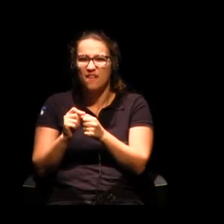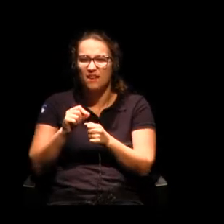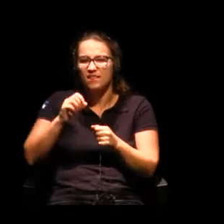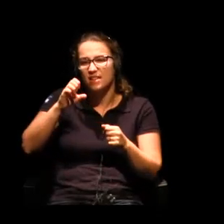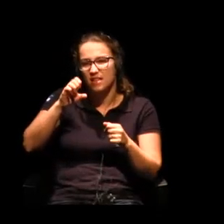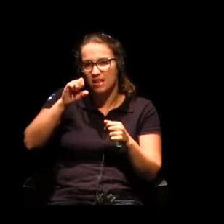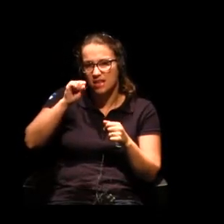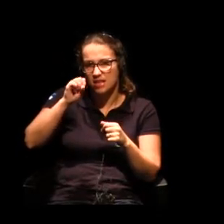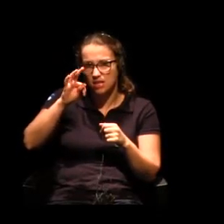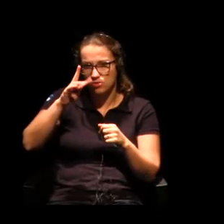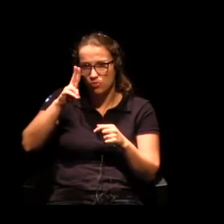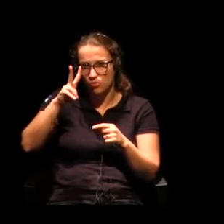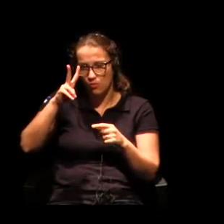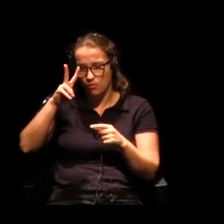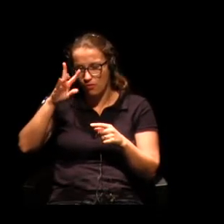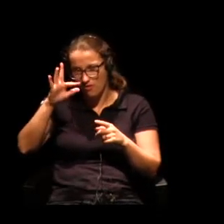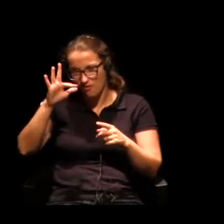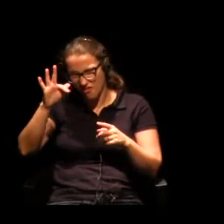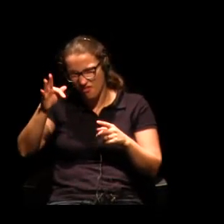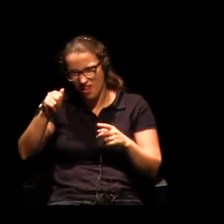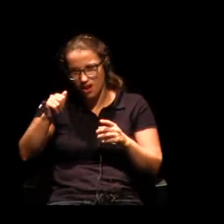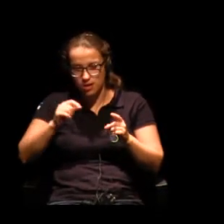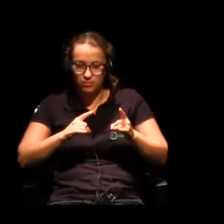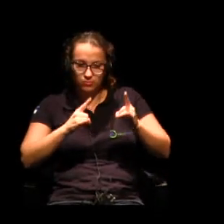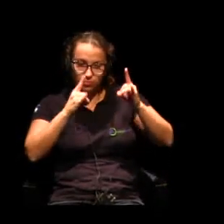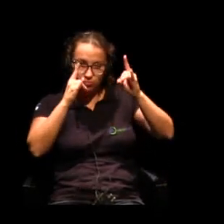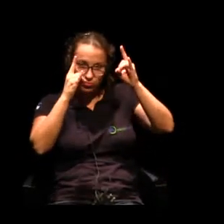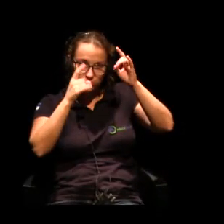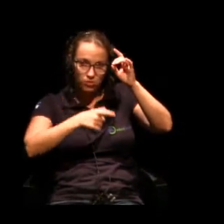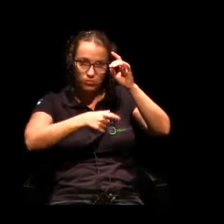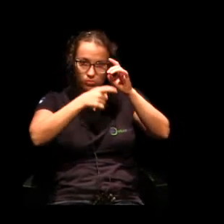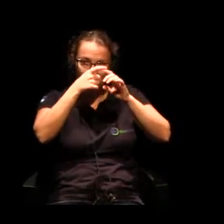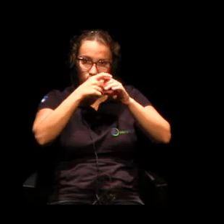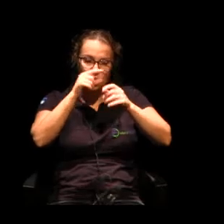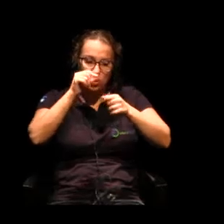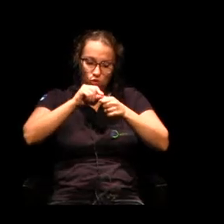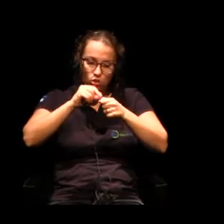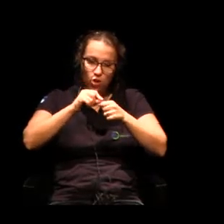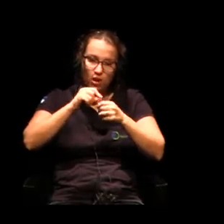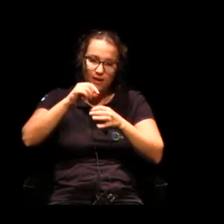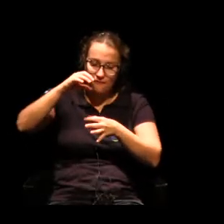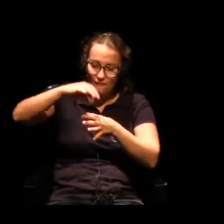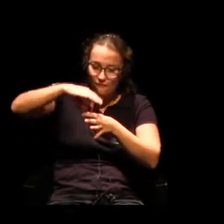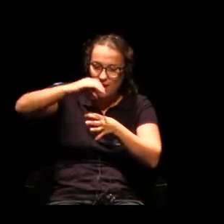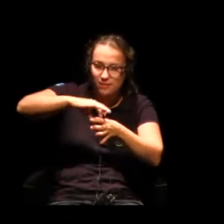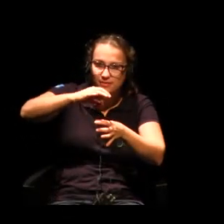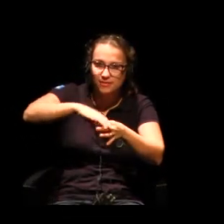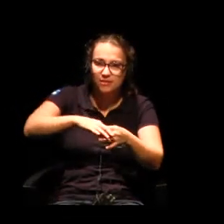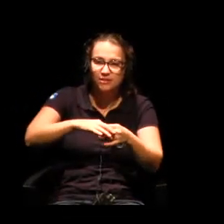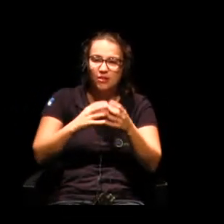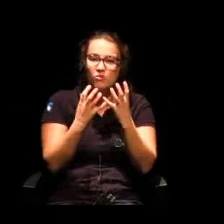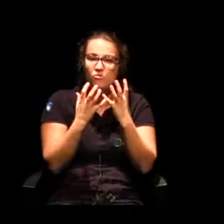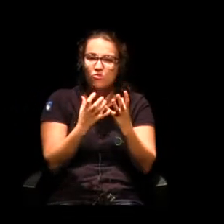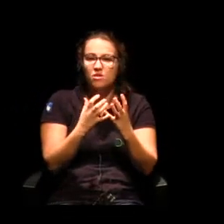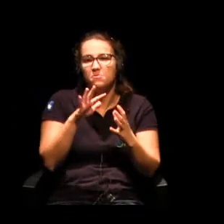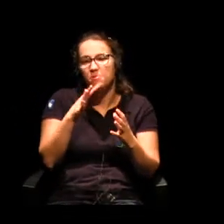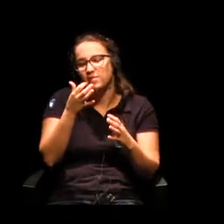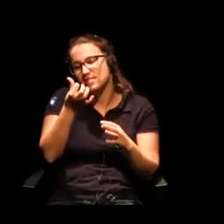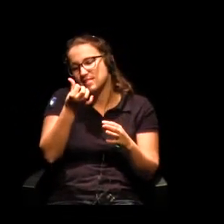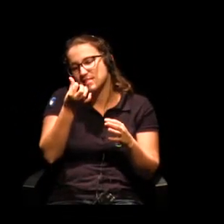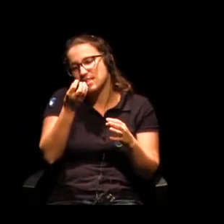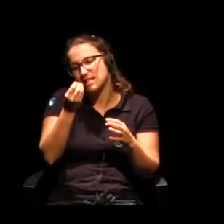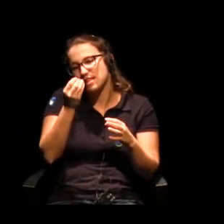de Denver. O que ele faz é usar uma dessas torres, ele cultiva nessas torres e coloca em